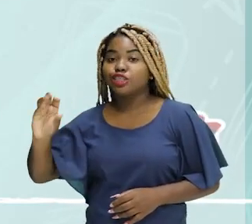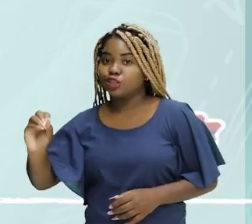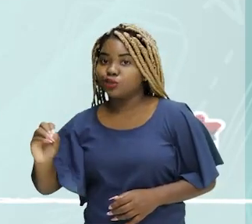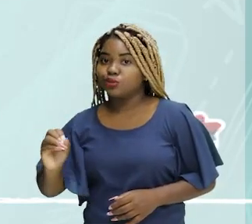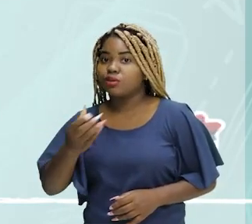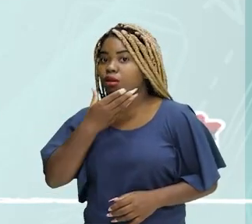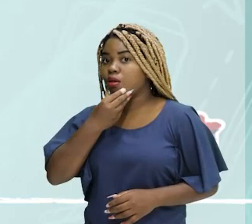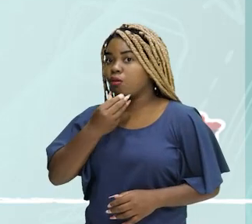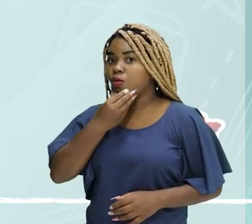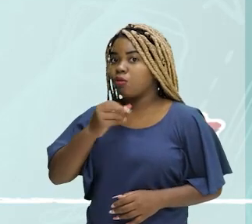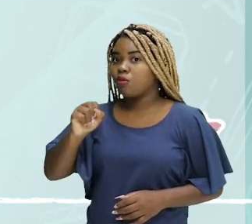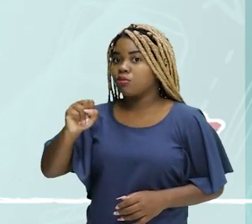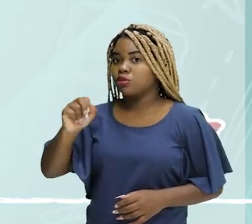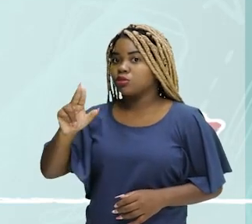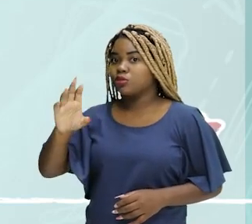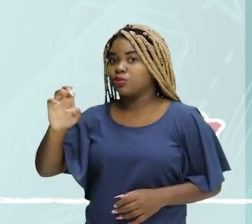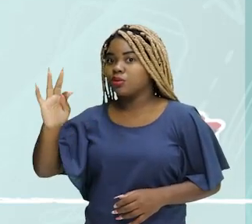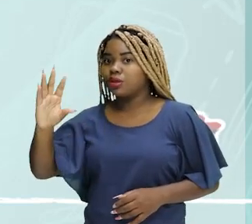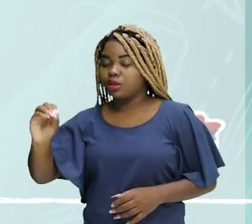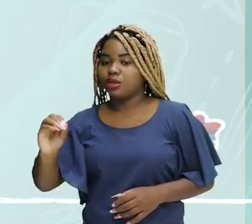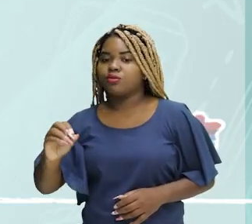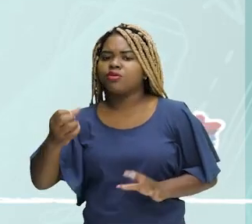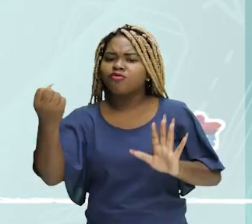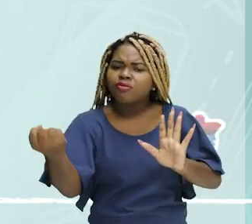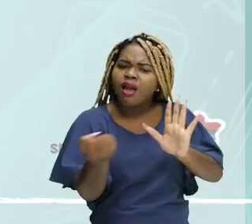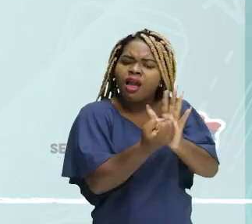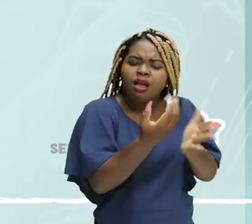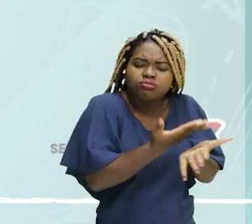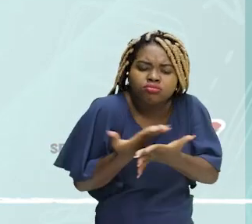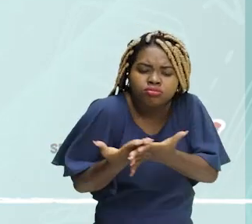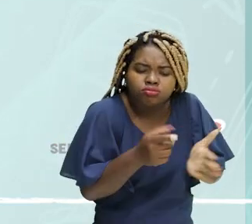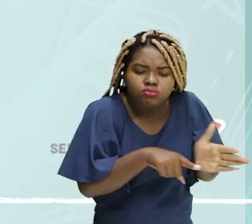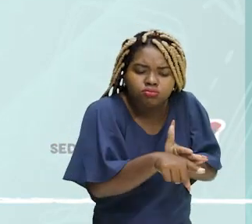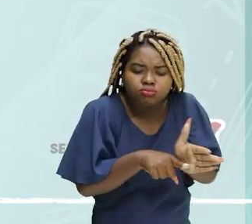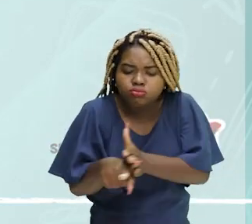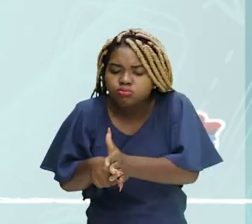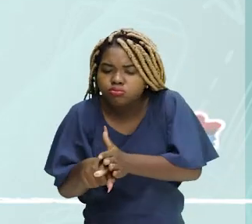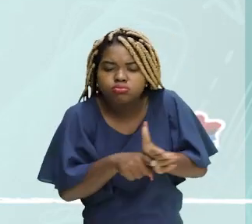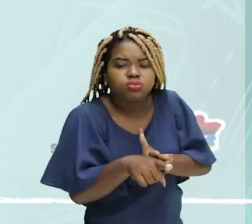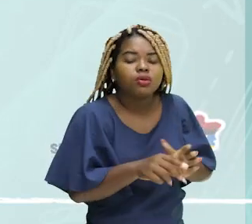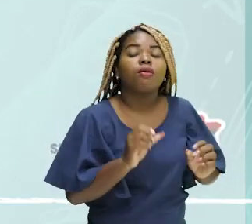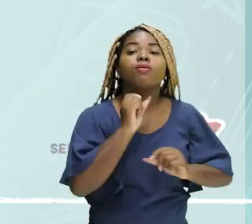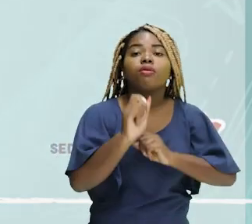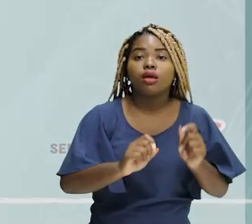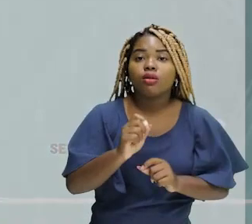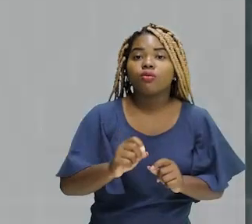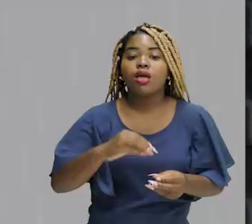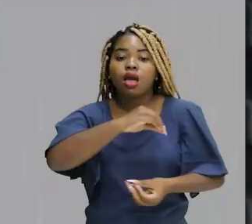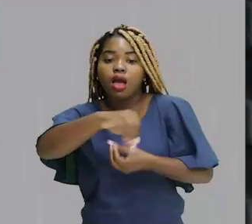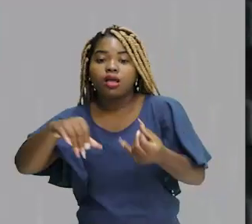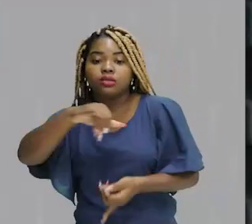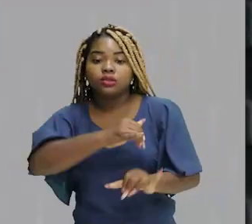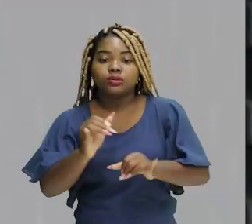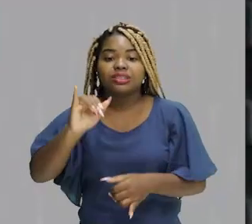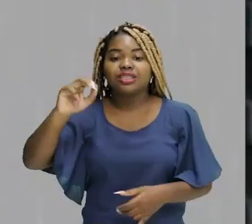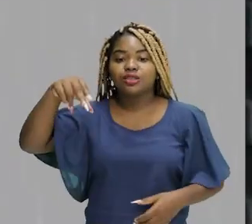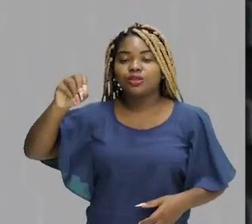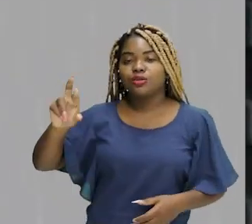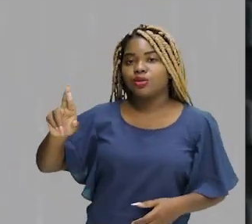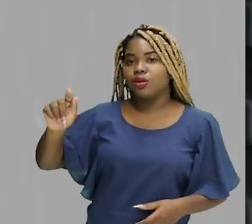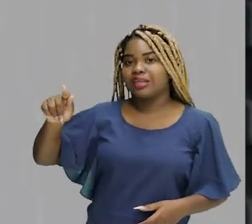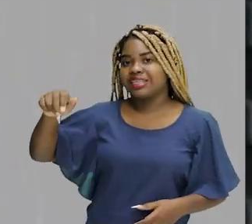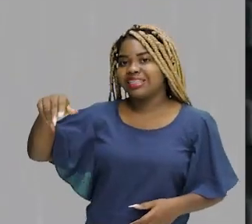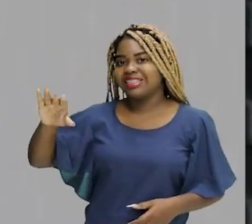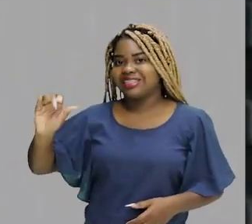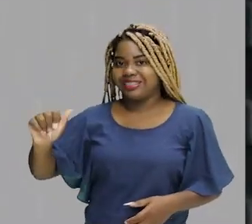que ficou marcado pelos seus estudos referentes às substâncias inorgânicas. Então é dele a definição